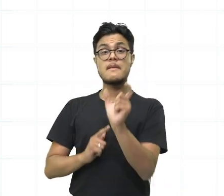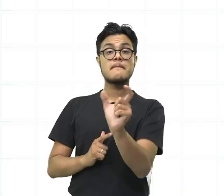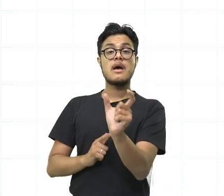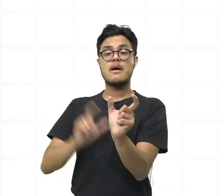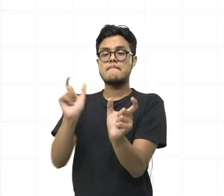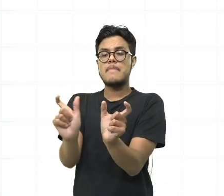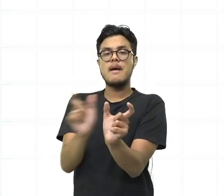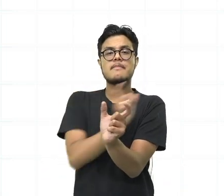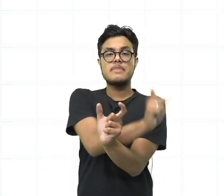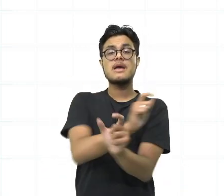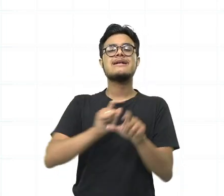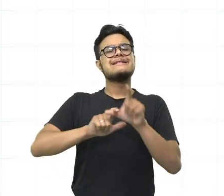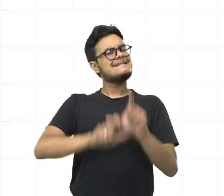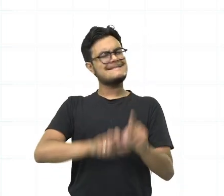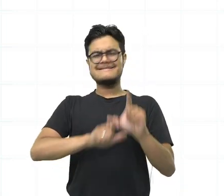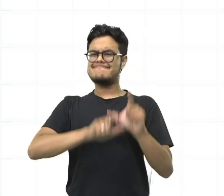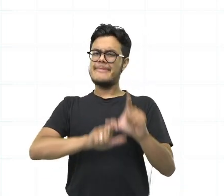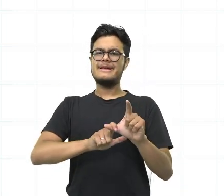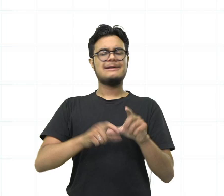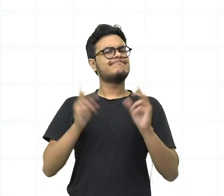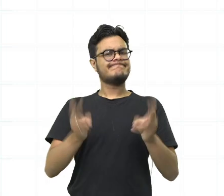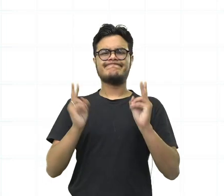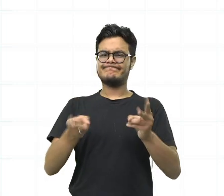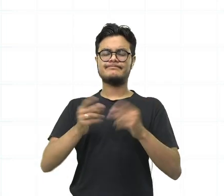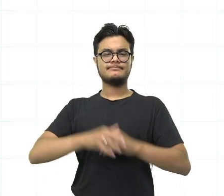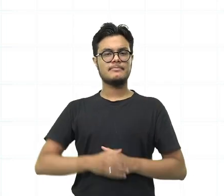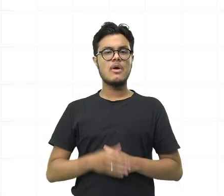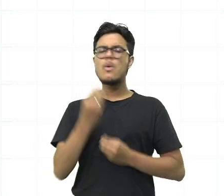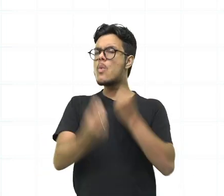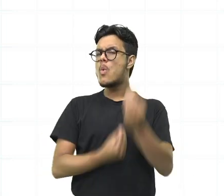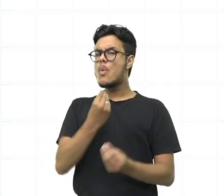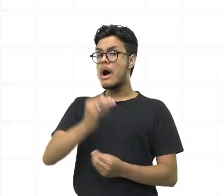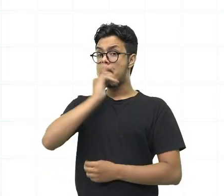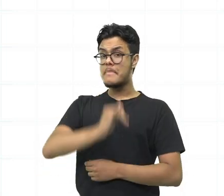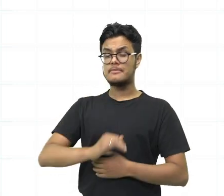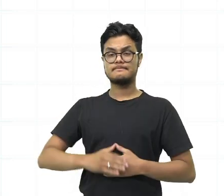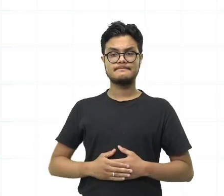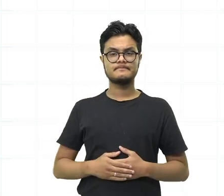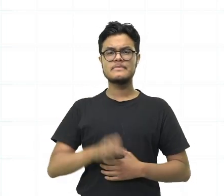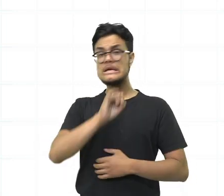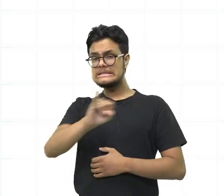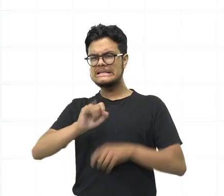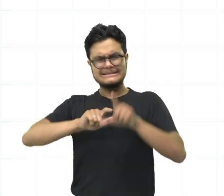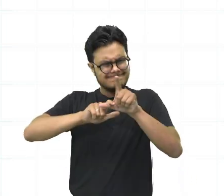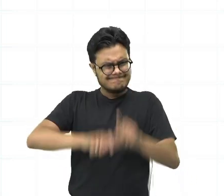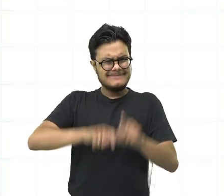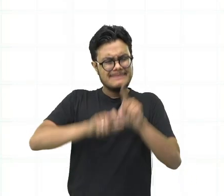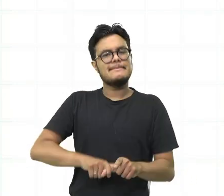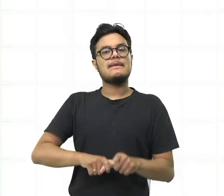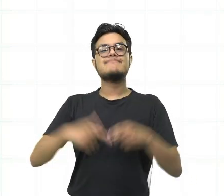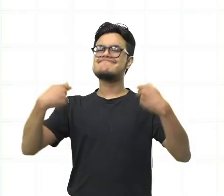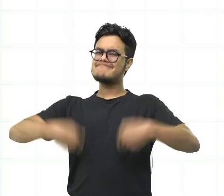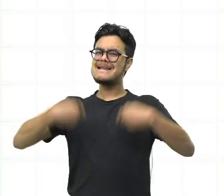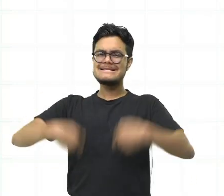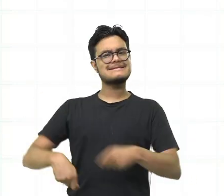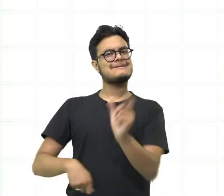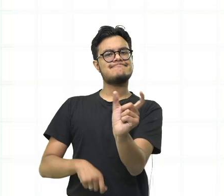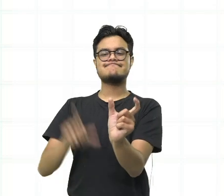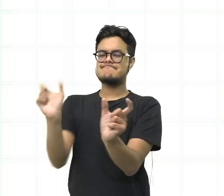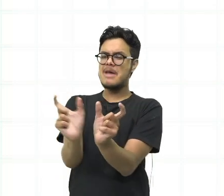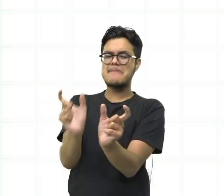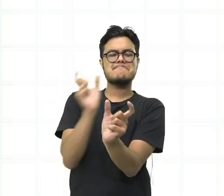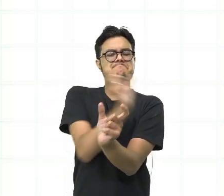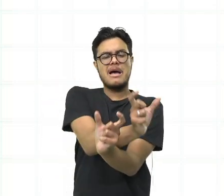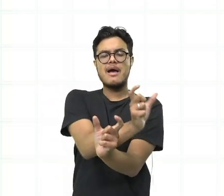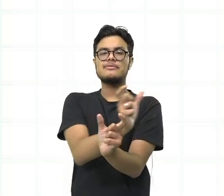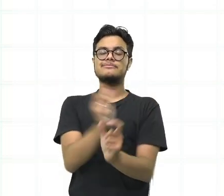forma dependente. Olha só agora, se tá falando que é dependente, a gente já consegue